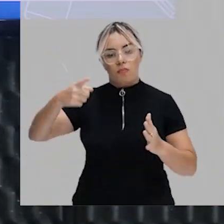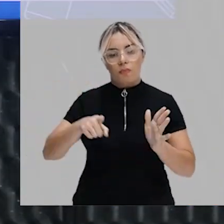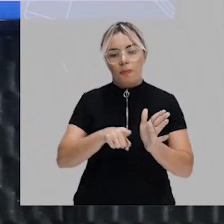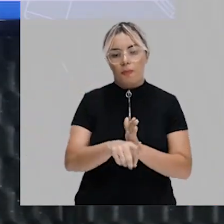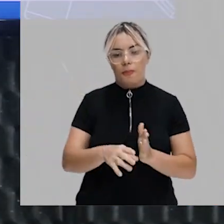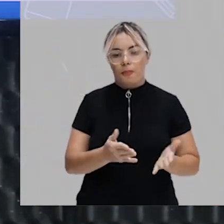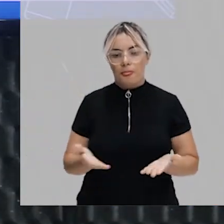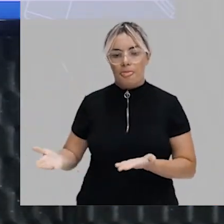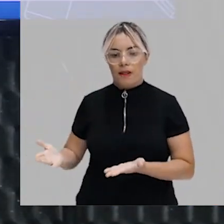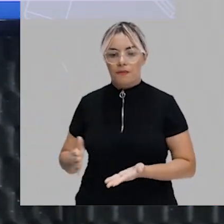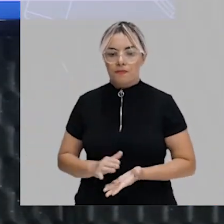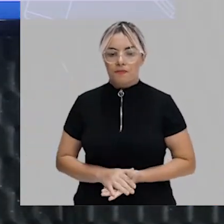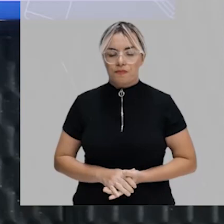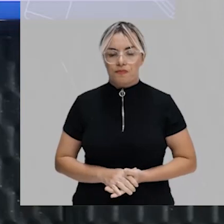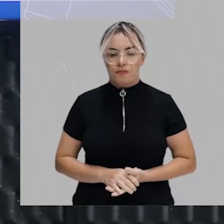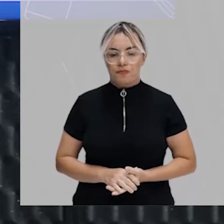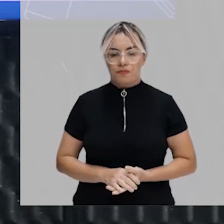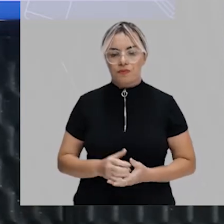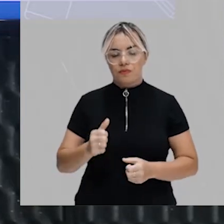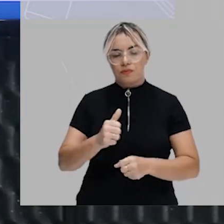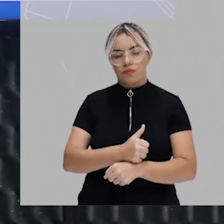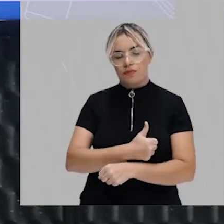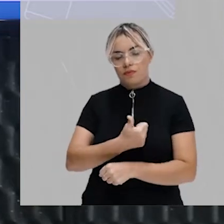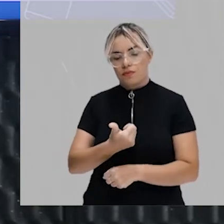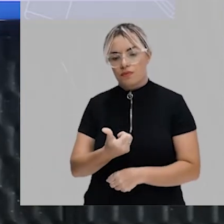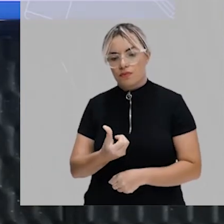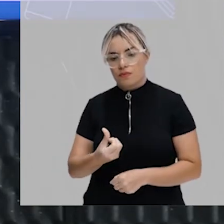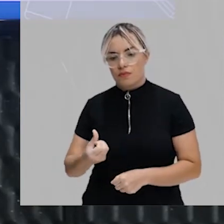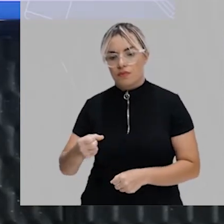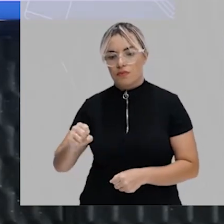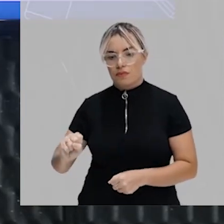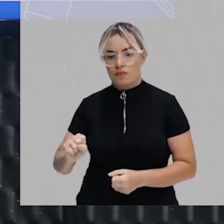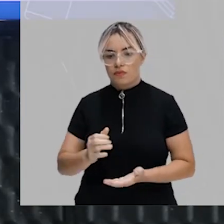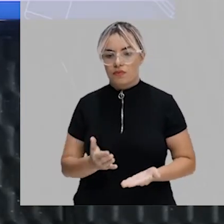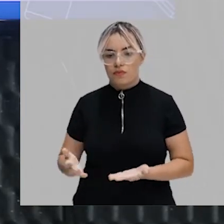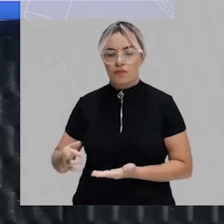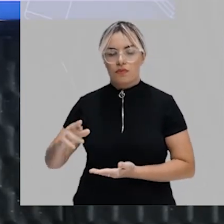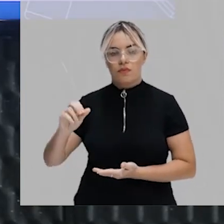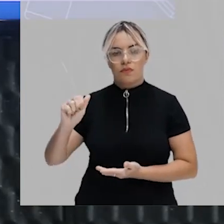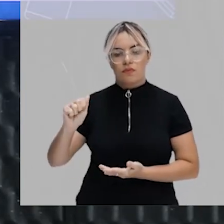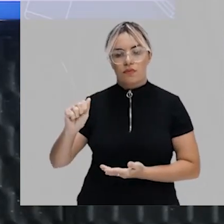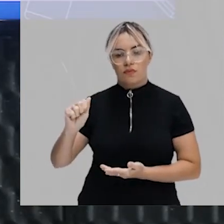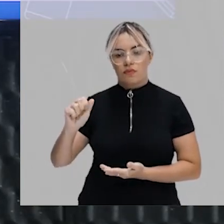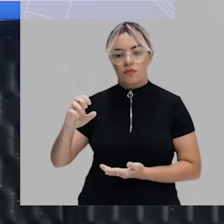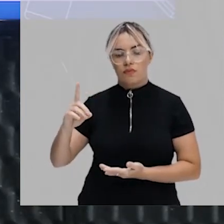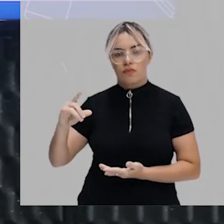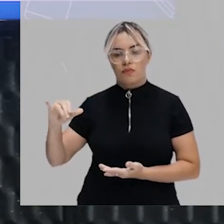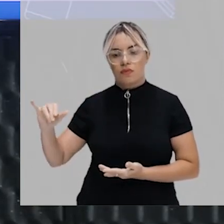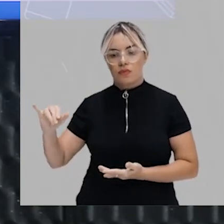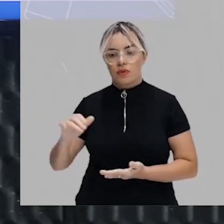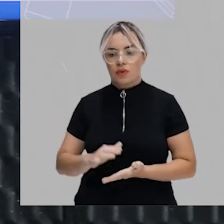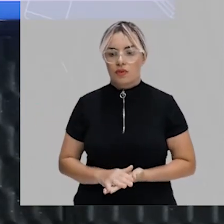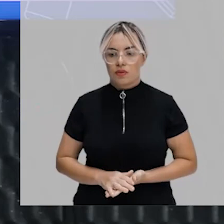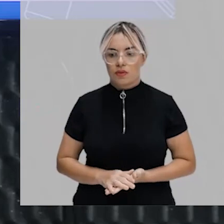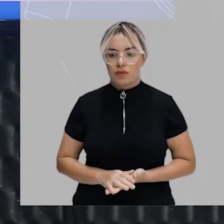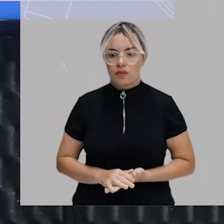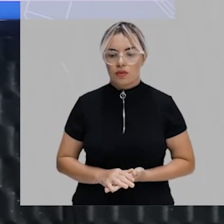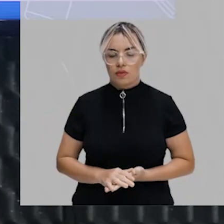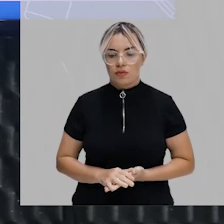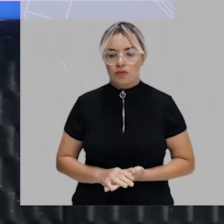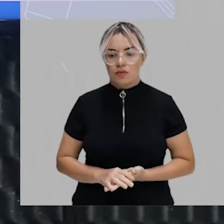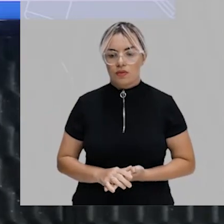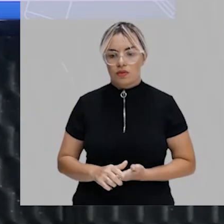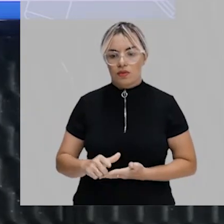que diz o seguinte: em 1668, Francisco Redi